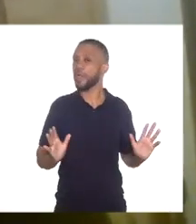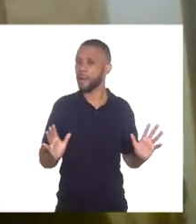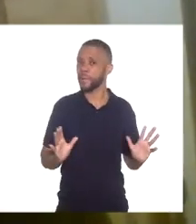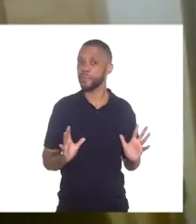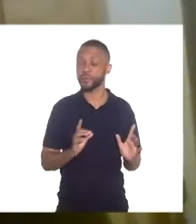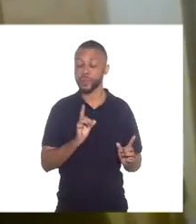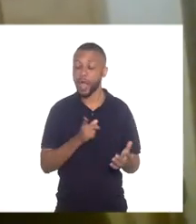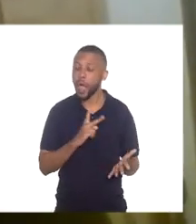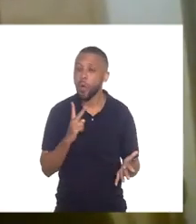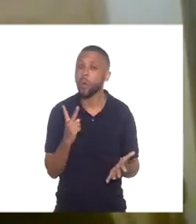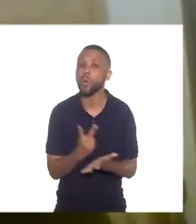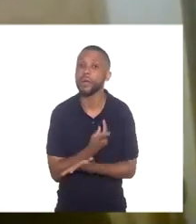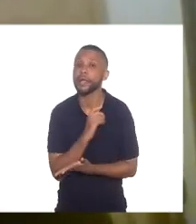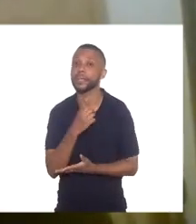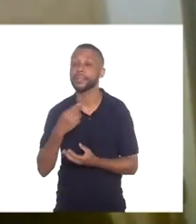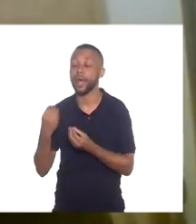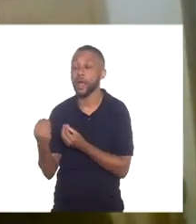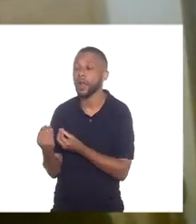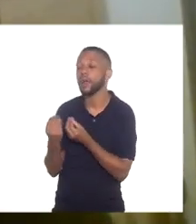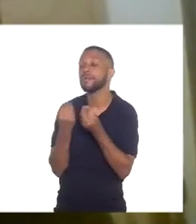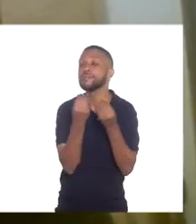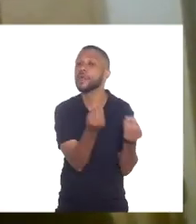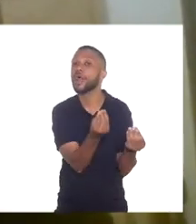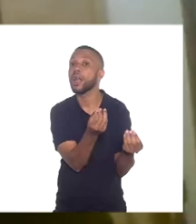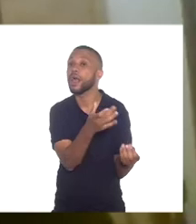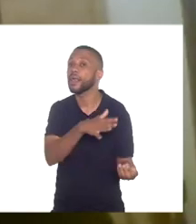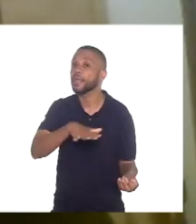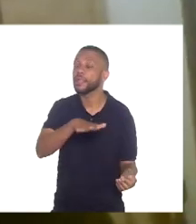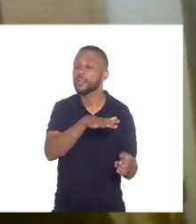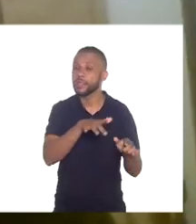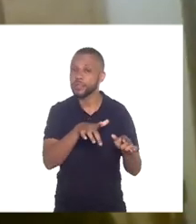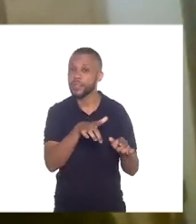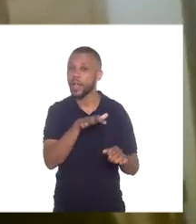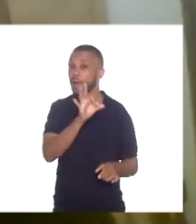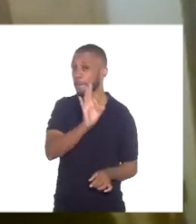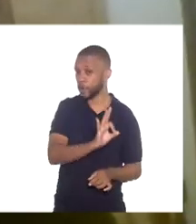está cedendo esses ativos